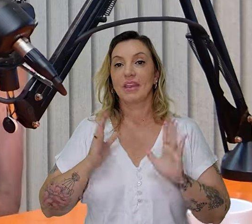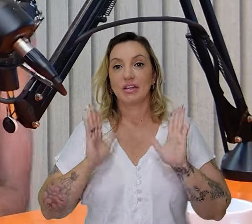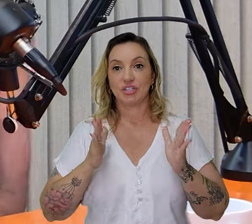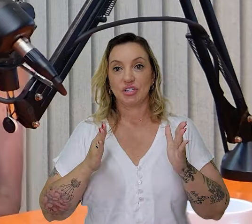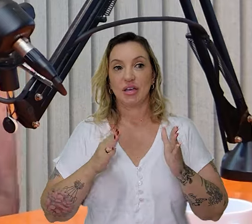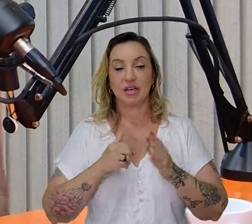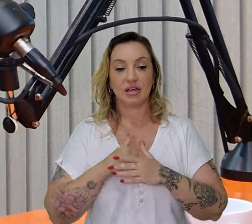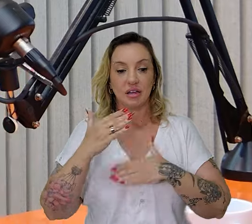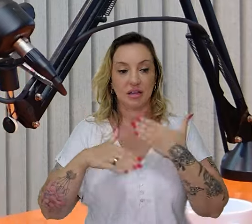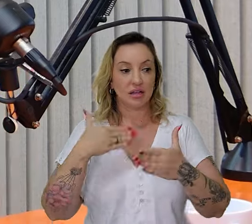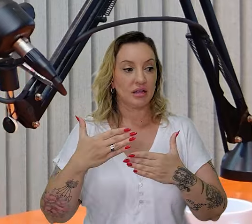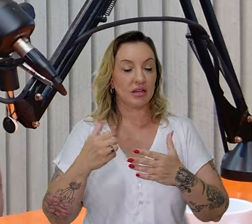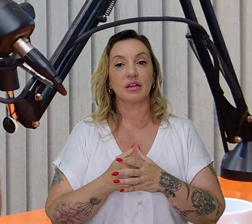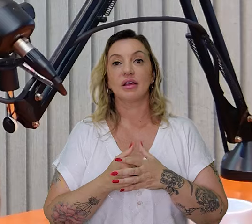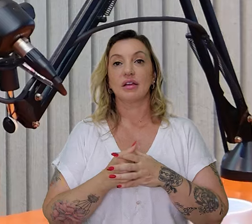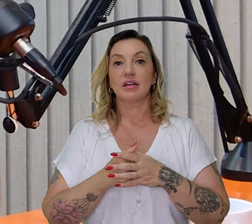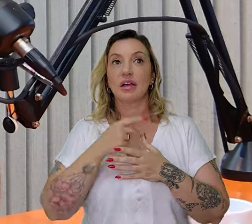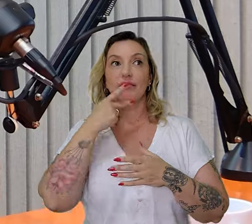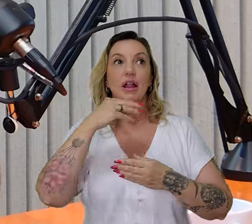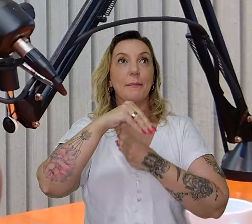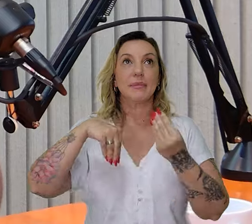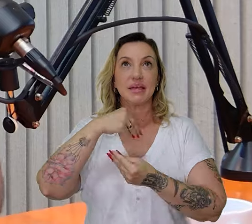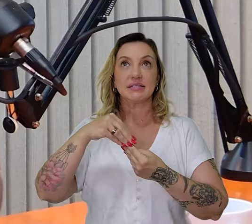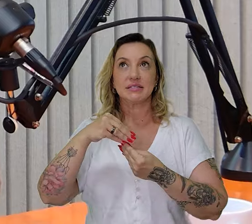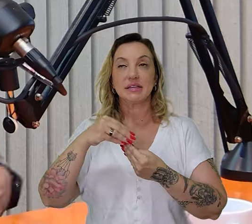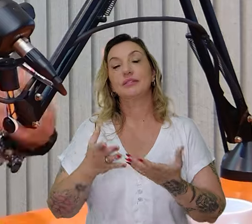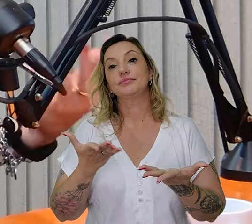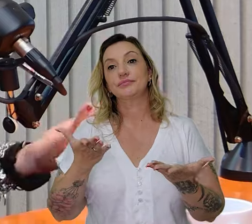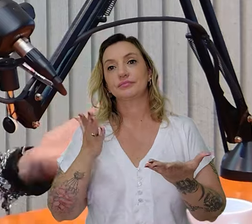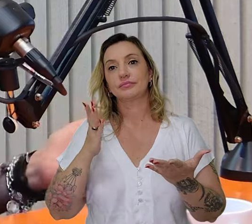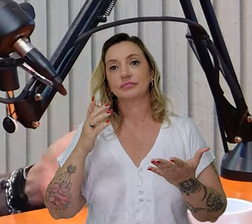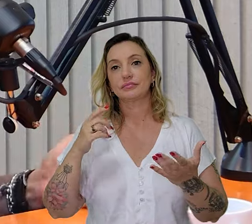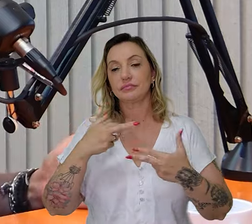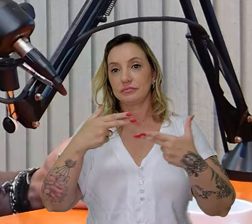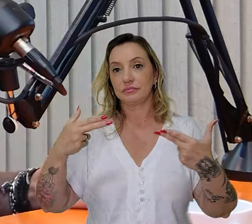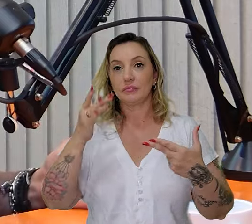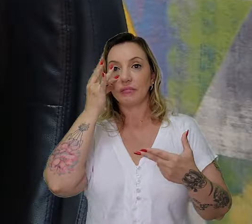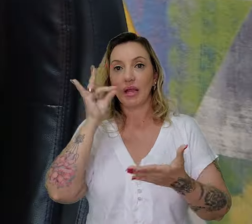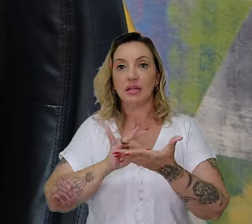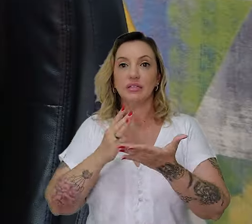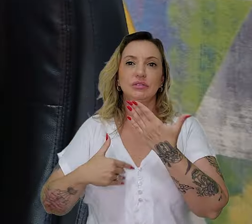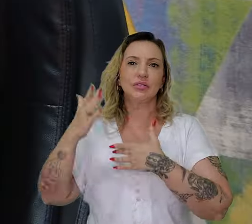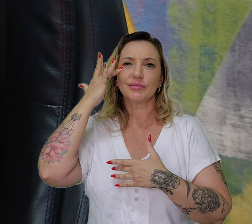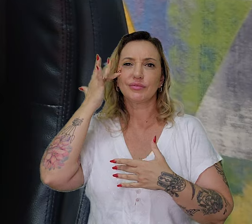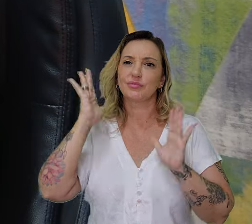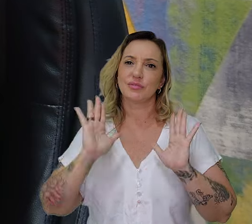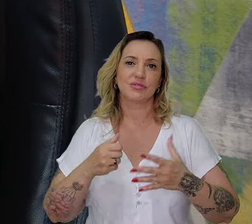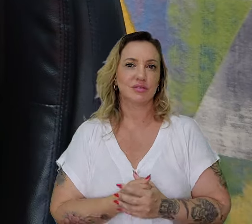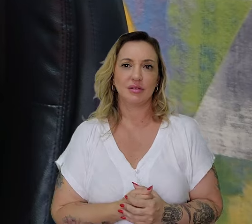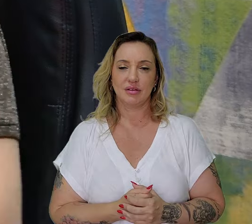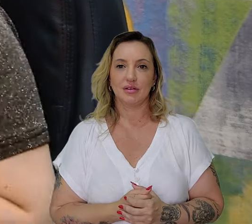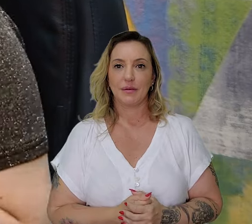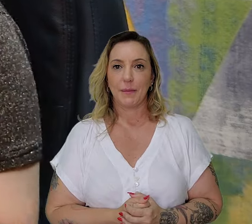gente fale da mista a mista ainda presente mas as outras já tão já são comuns né Eh eu achei muito